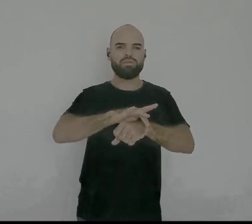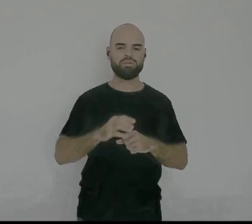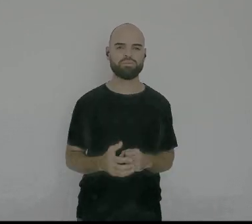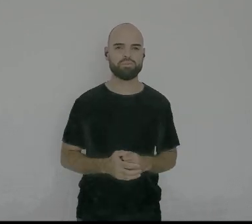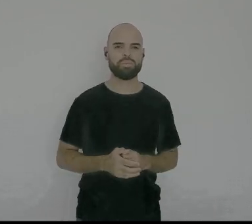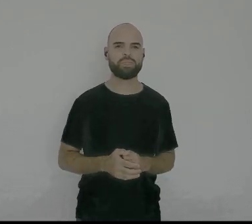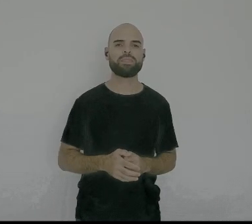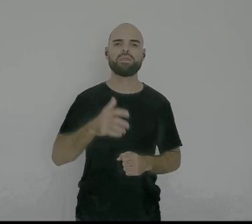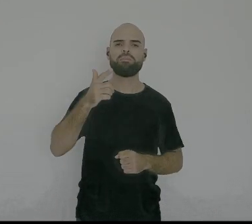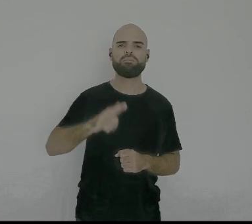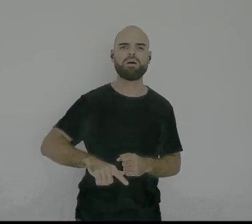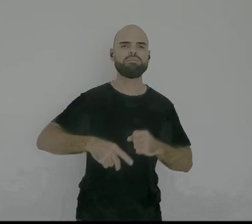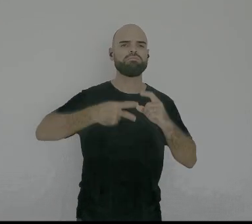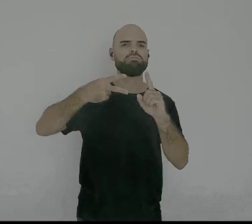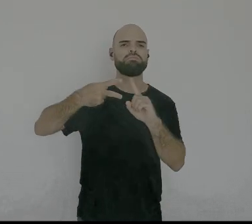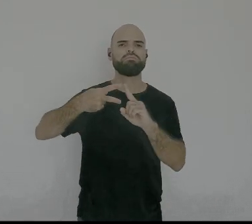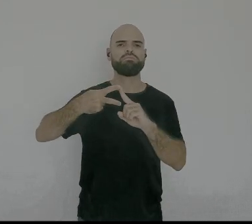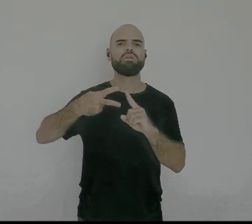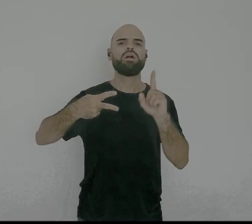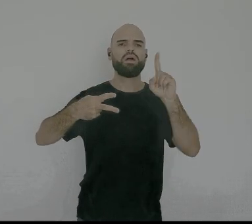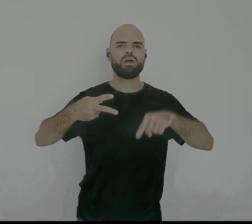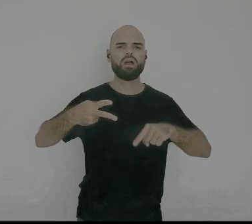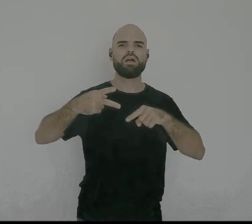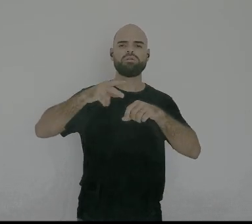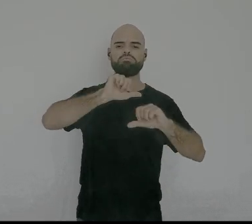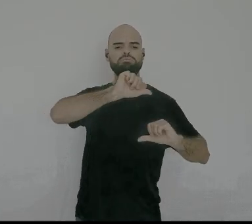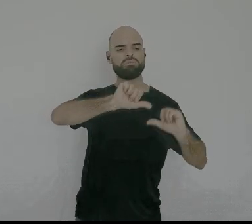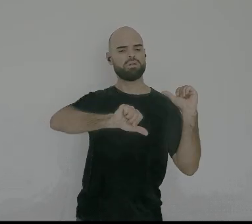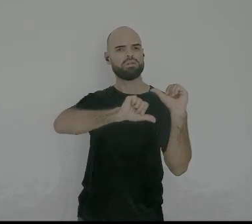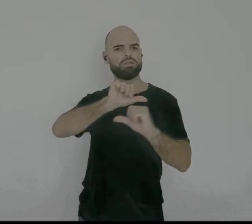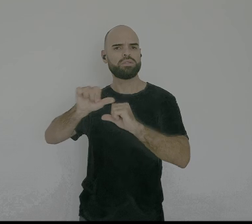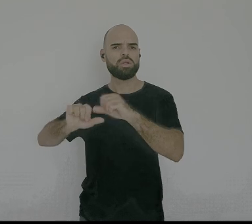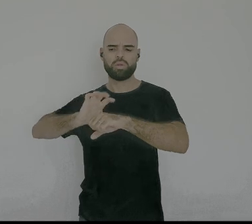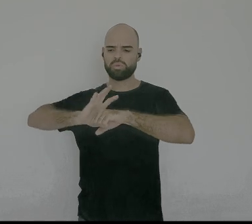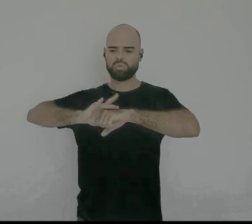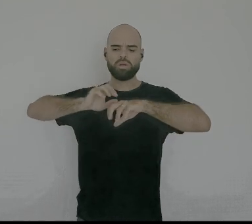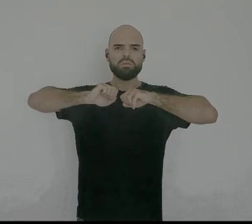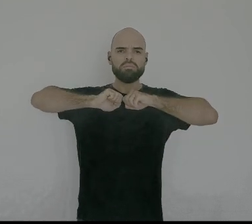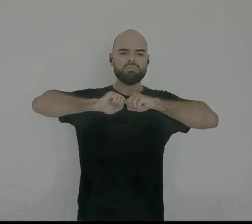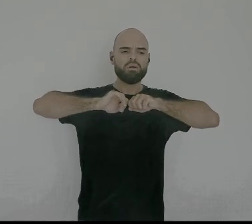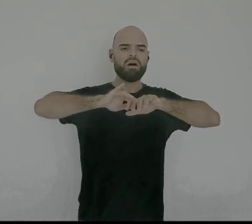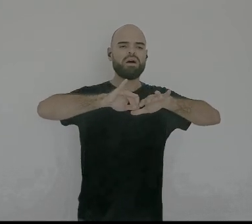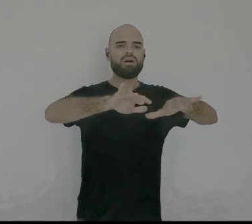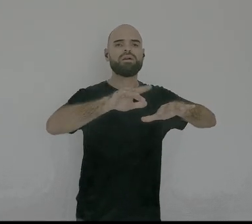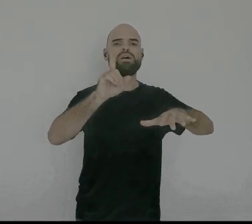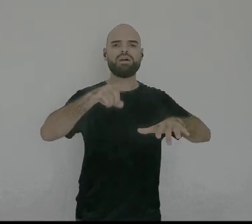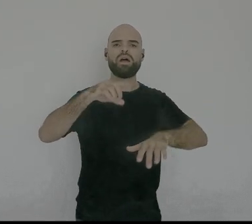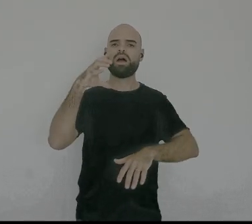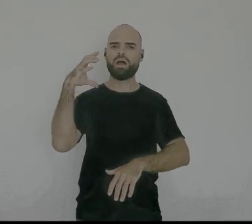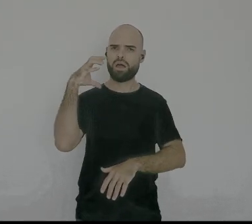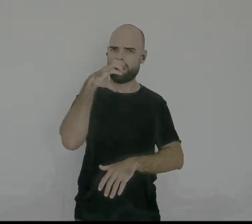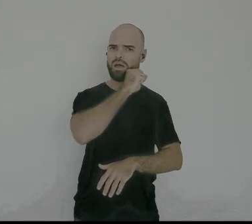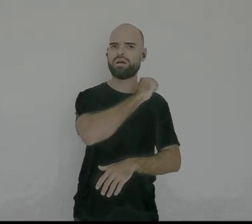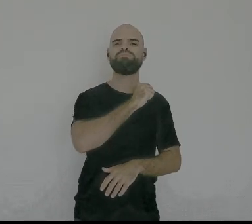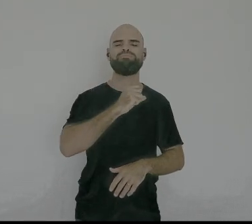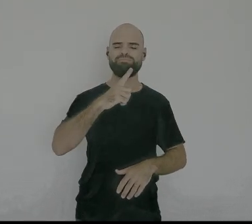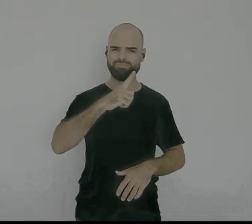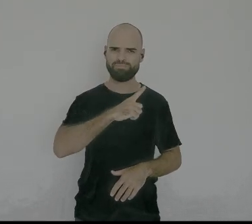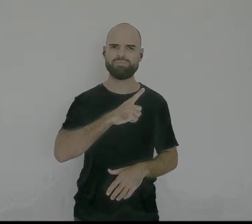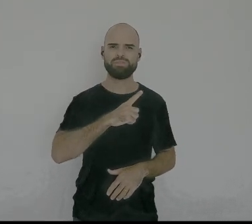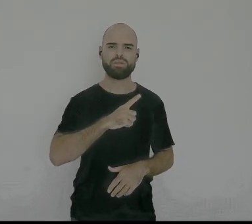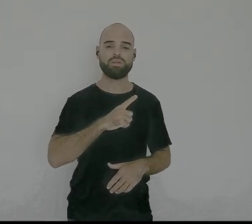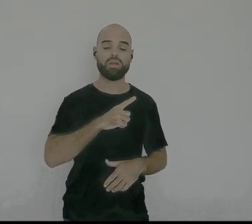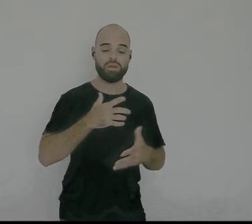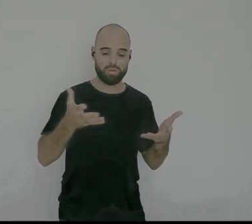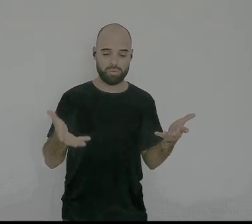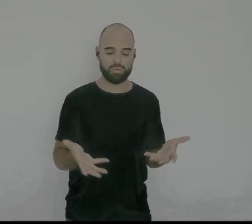crônica. E a segunda é a transição epidemiológica, e que também é uma transição muito